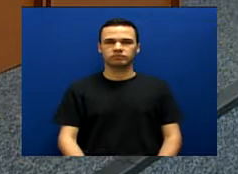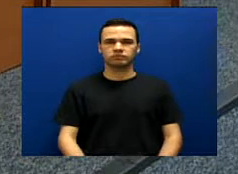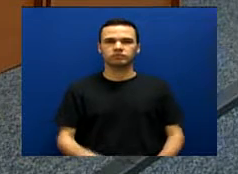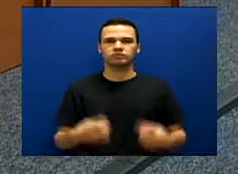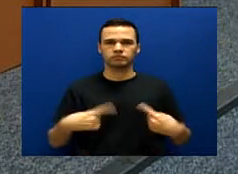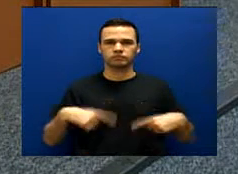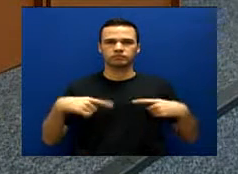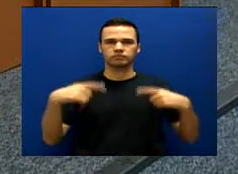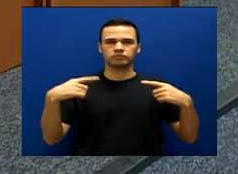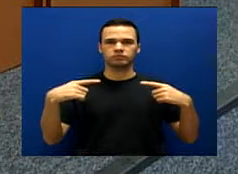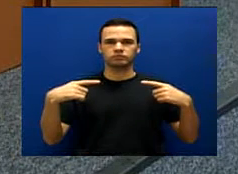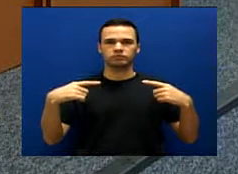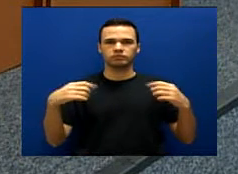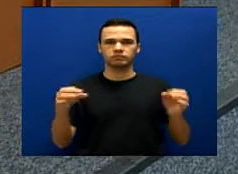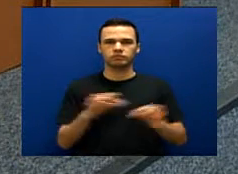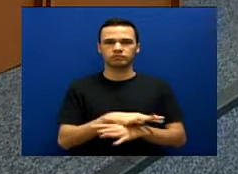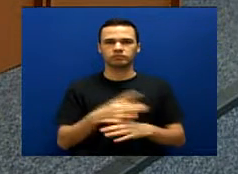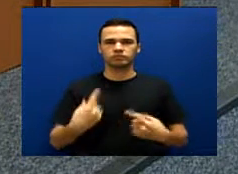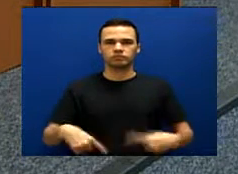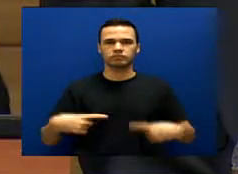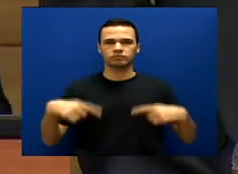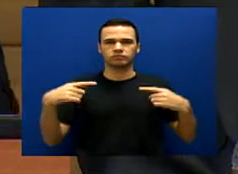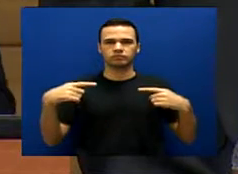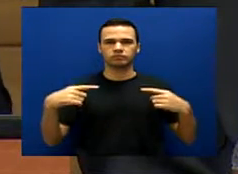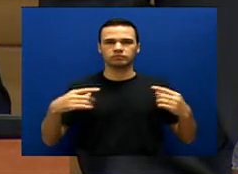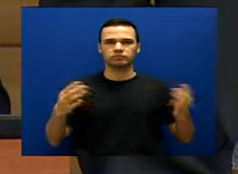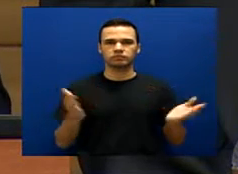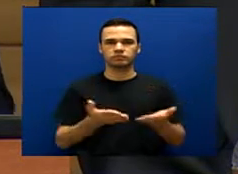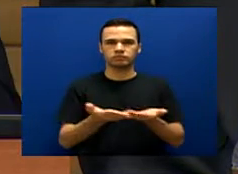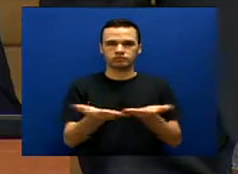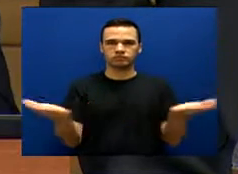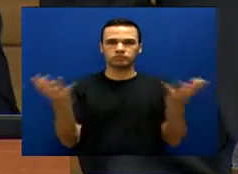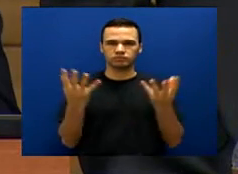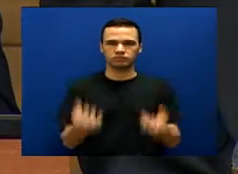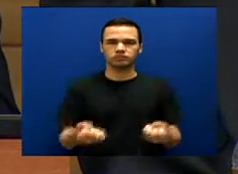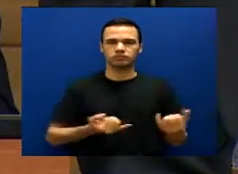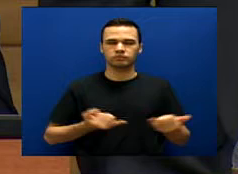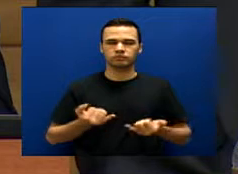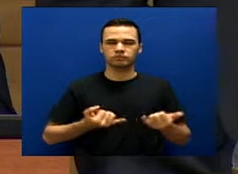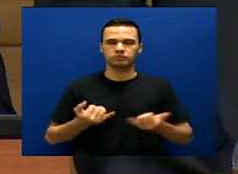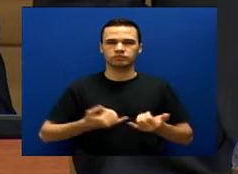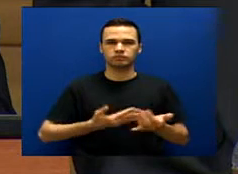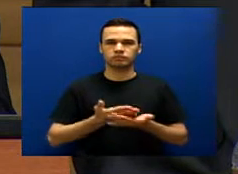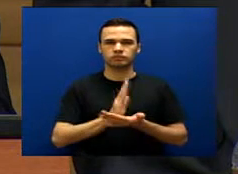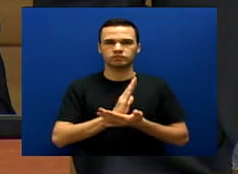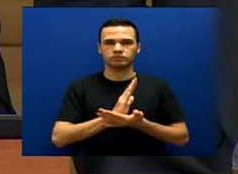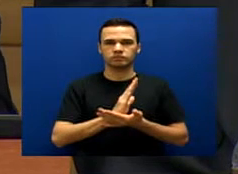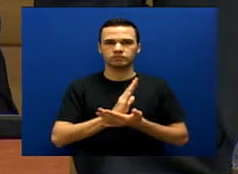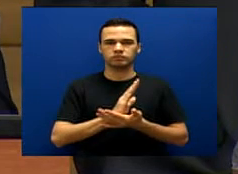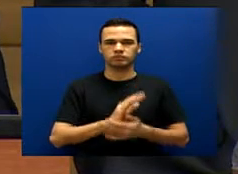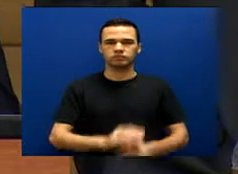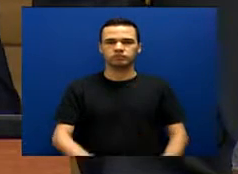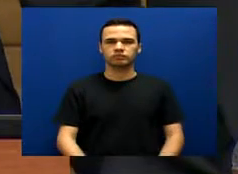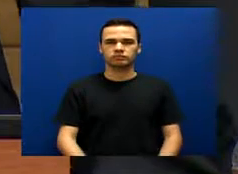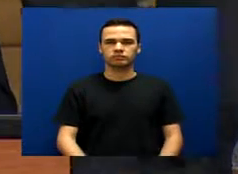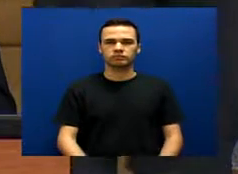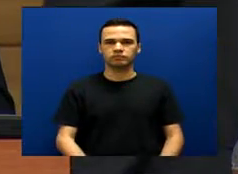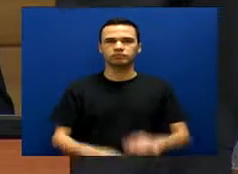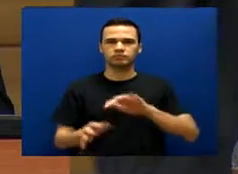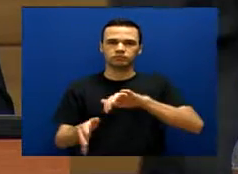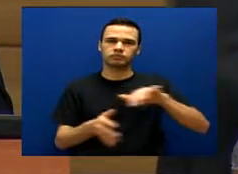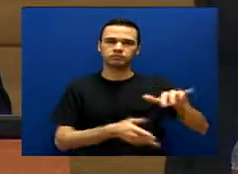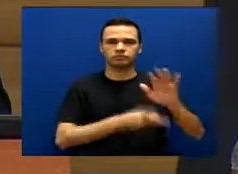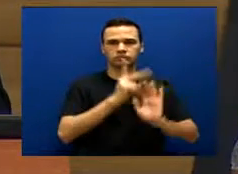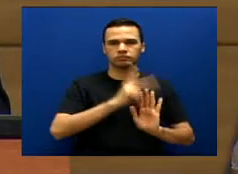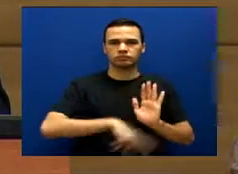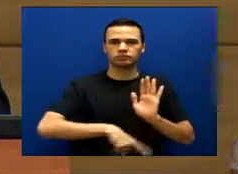Em discussão, encerrada a discussão. Os vereadores e vereadoras concordam e permaneçam como estão. Fica aprovado. Projeto